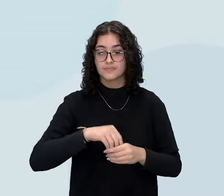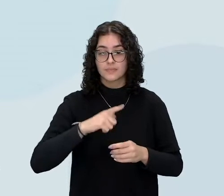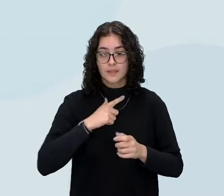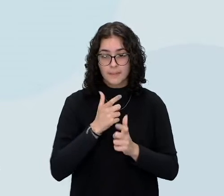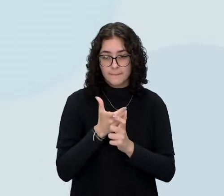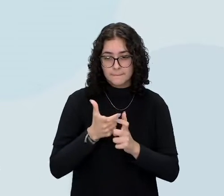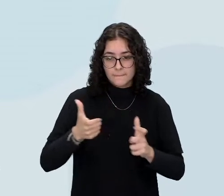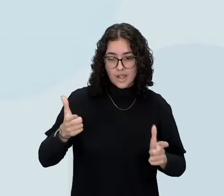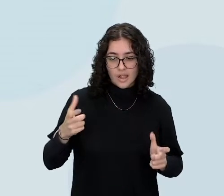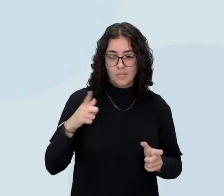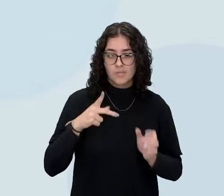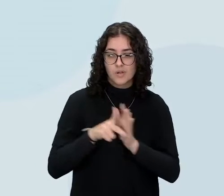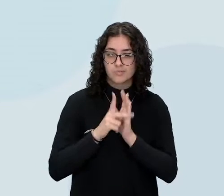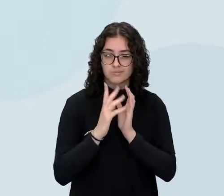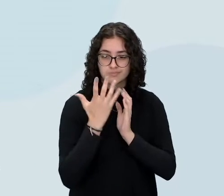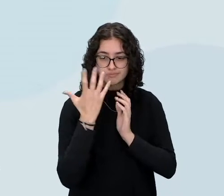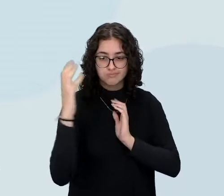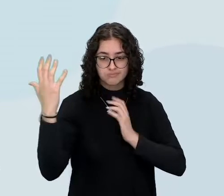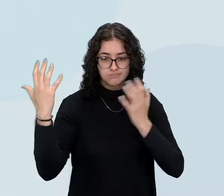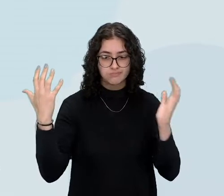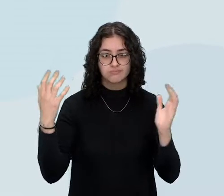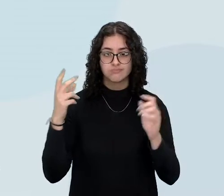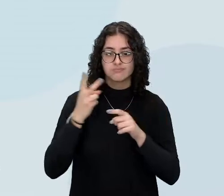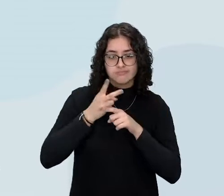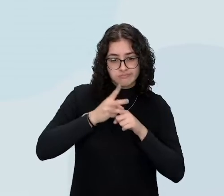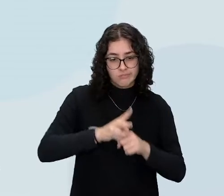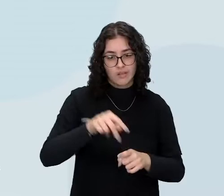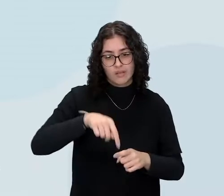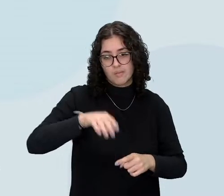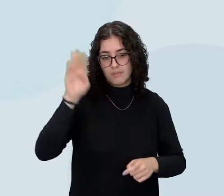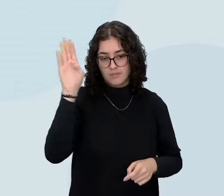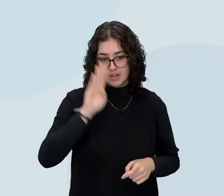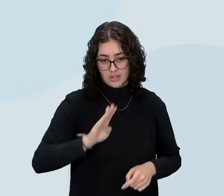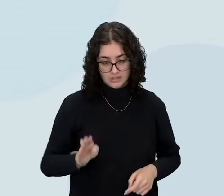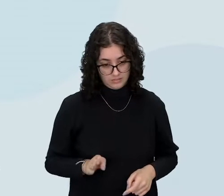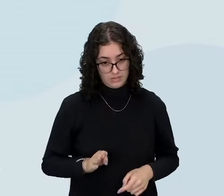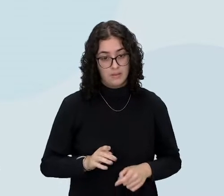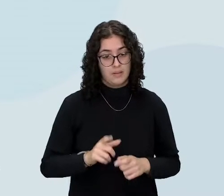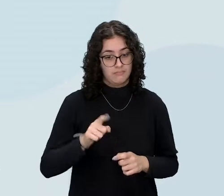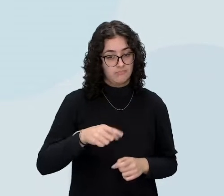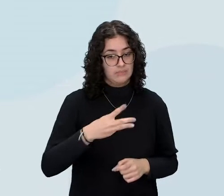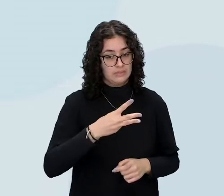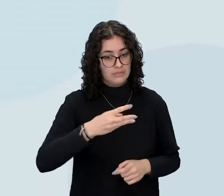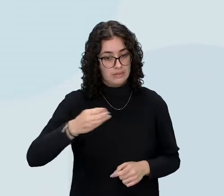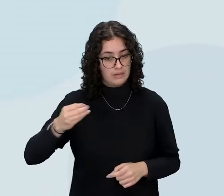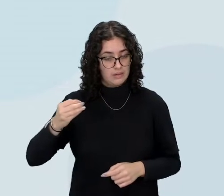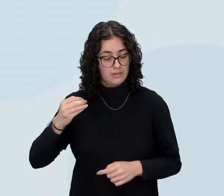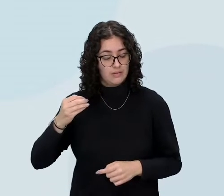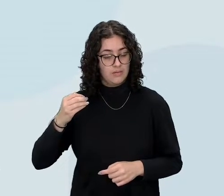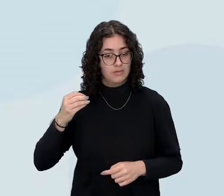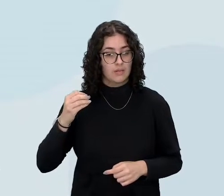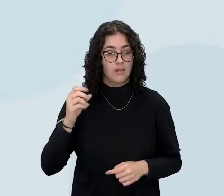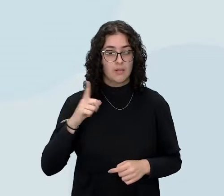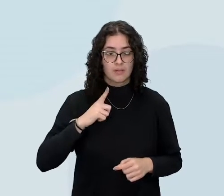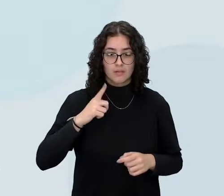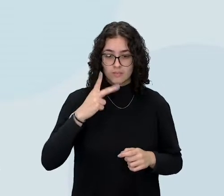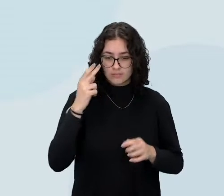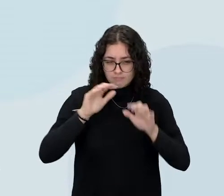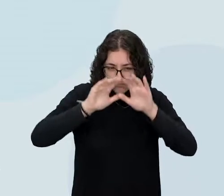maior porção da Mata Atlântica preservada do Brasil e mais de 300 cavernas,